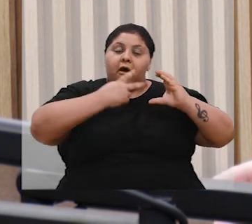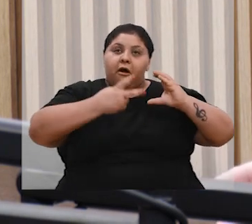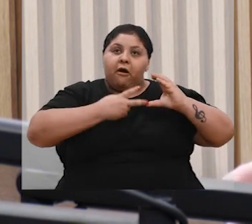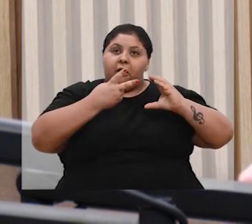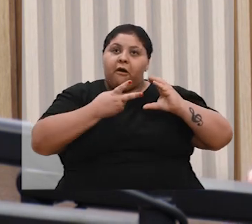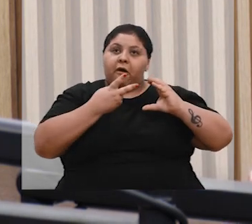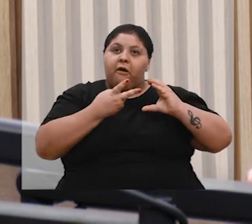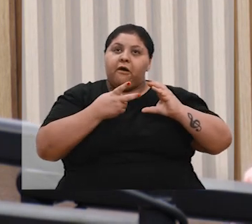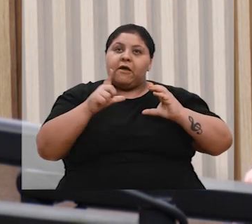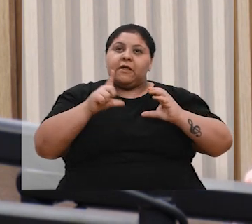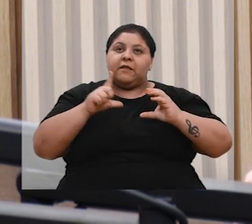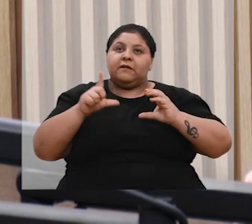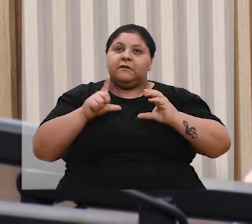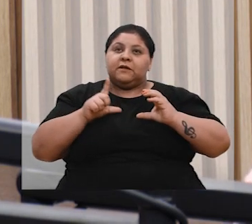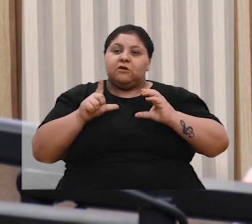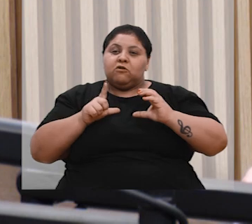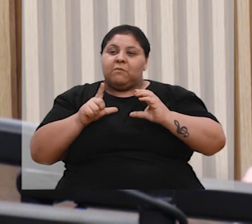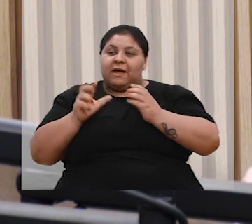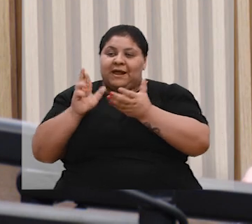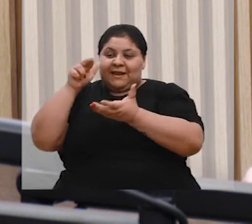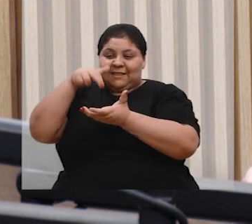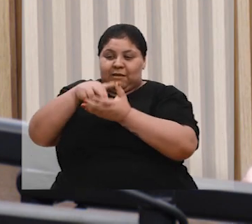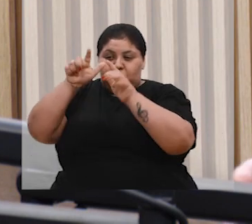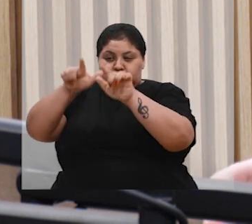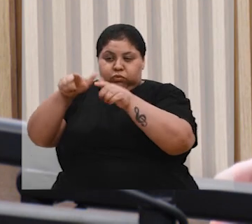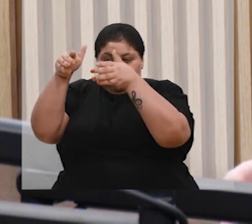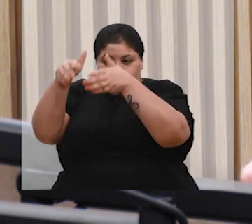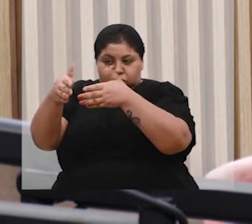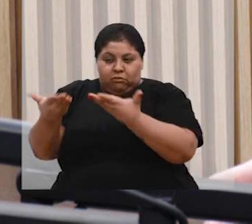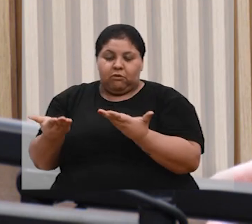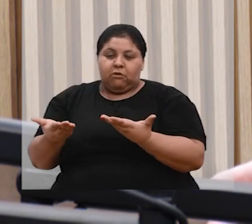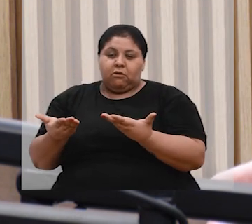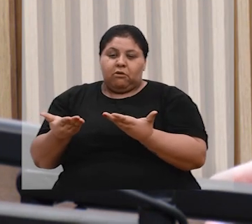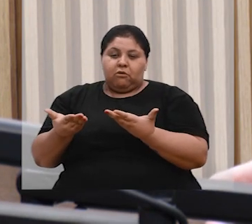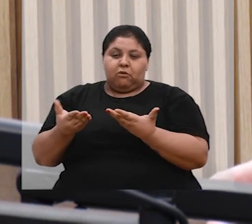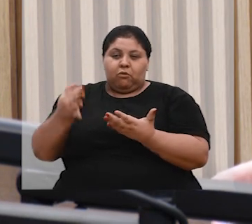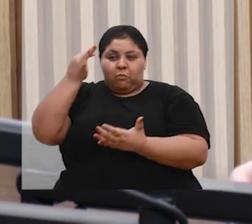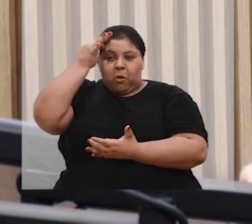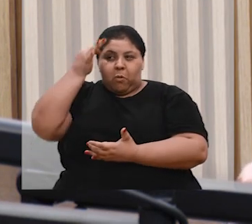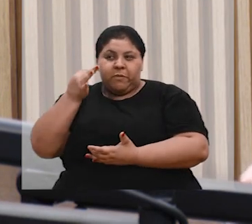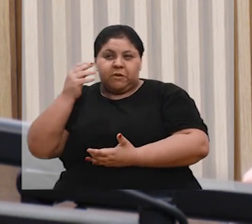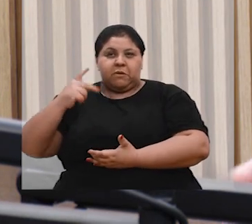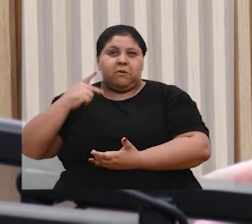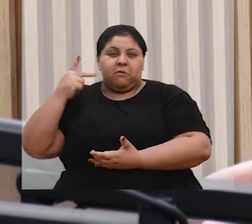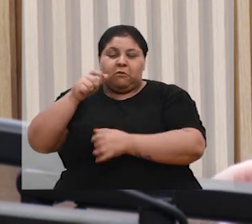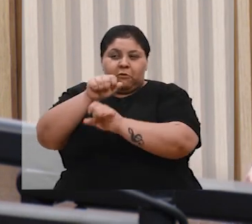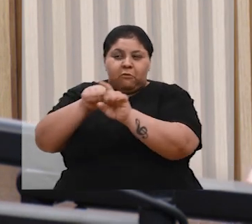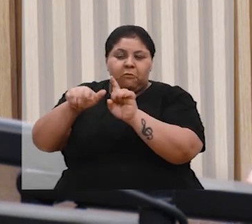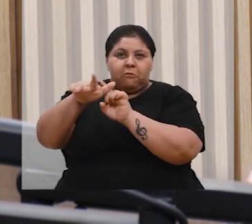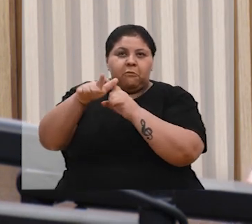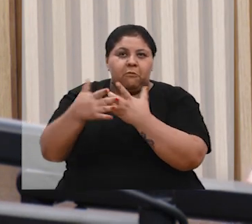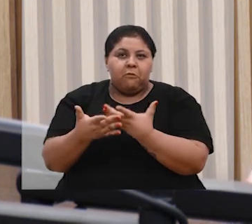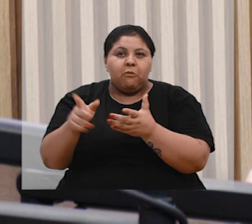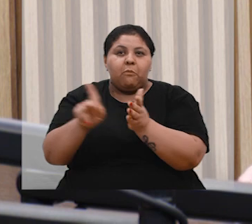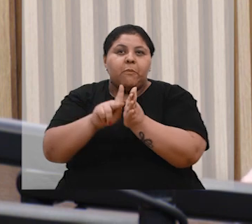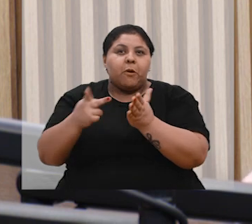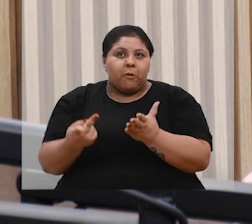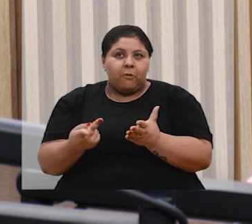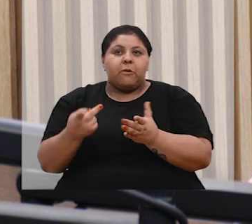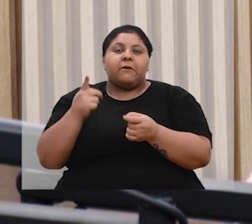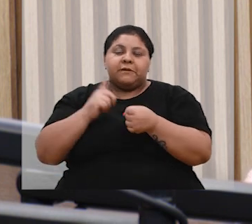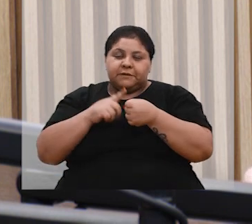uma realidade local, uma dimensão política e social própria da